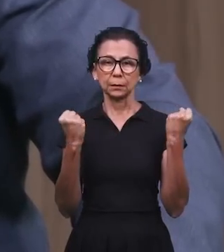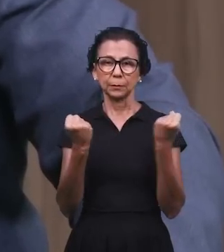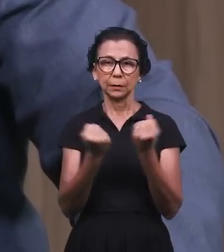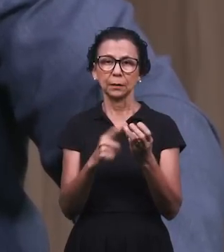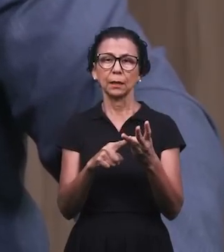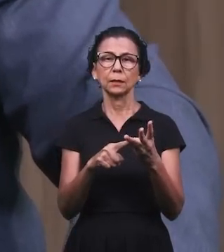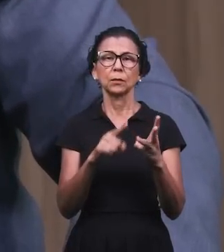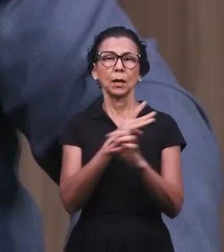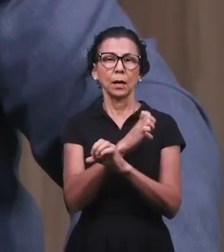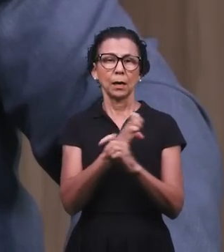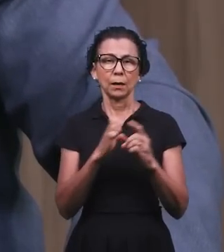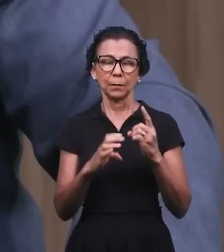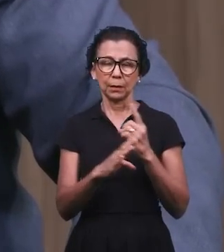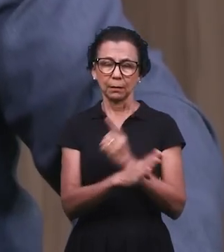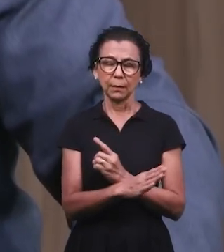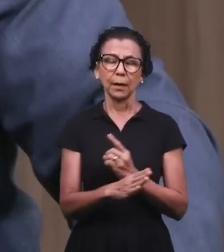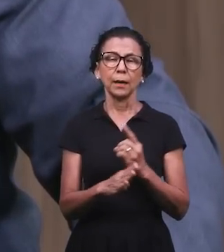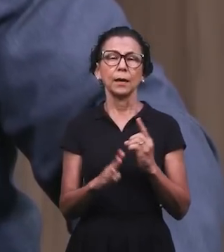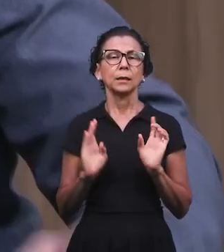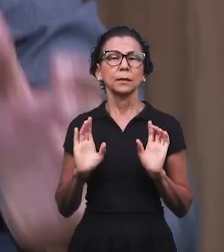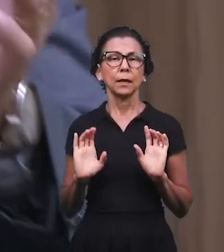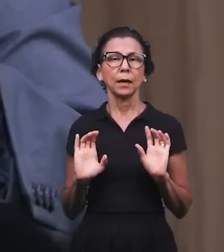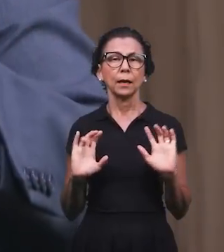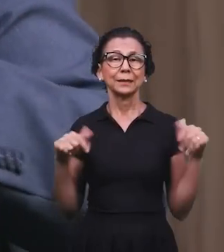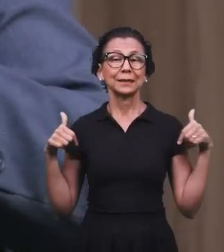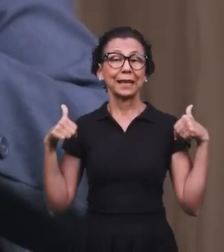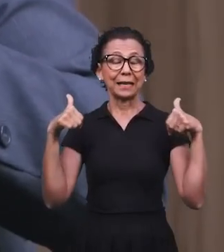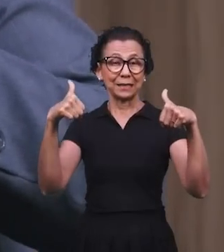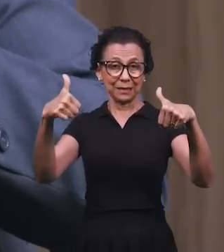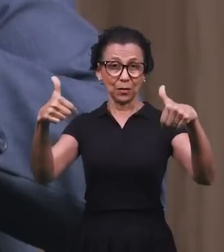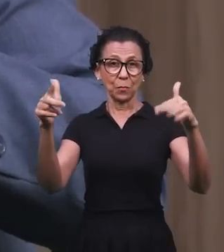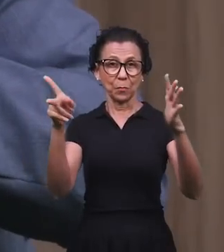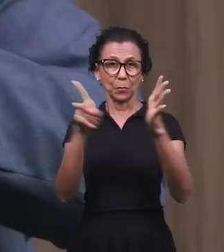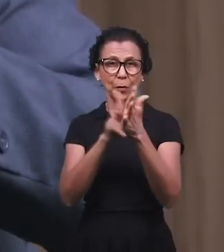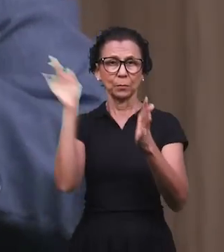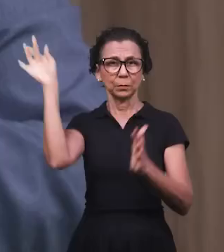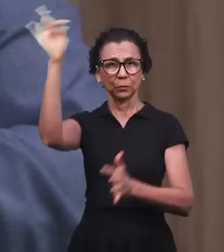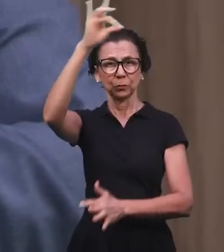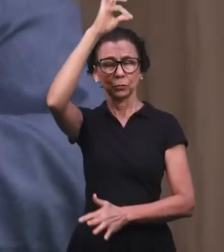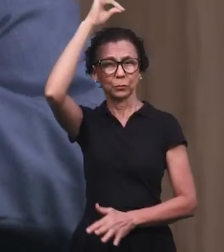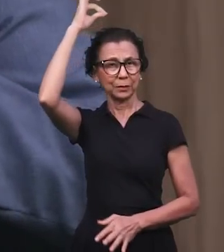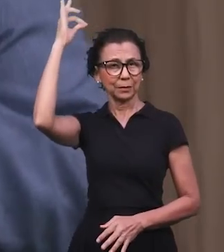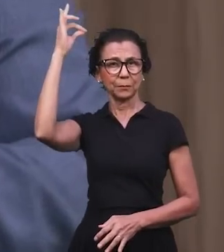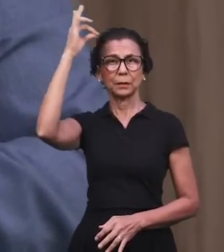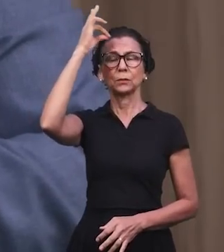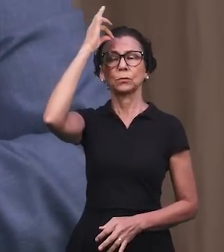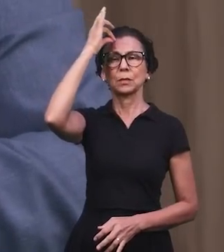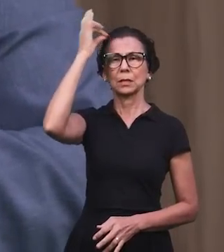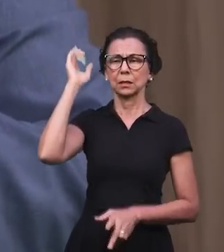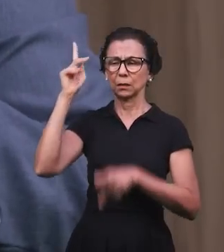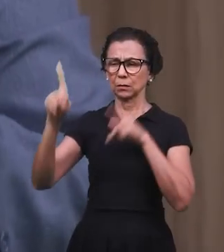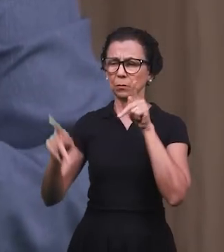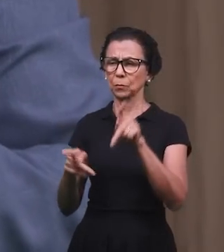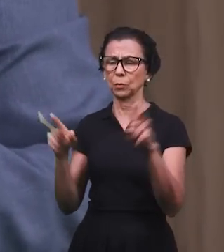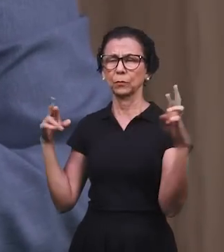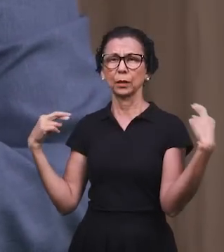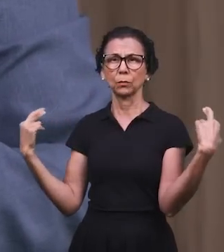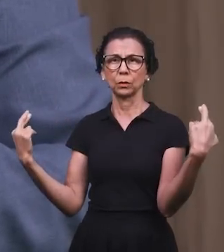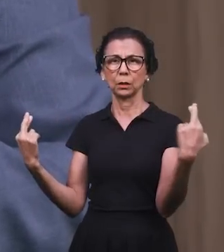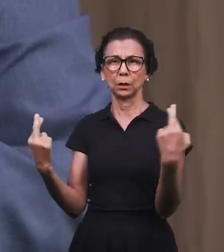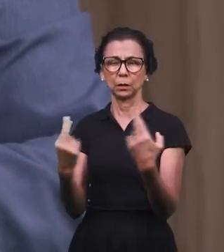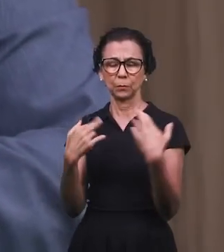do Espírito Santo. Essa grande bênção. Todo esse, é o povo reunido, é o corpo, é o templo,